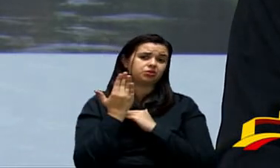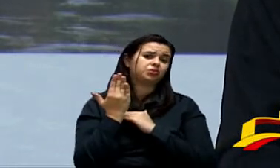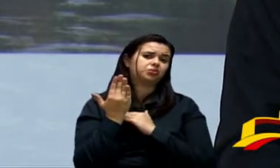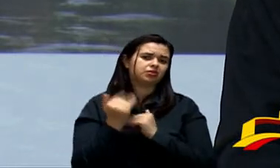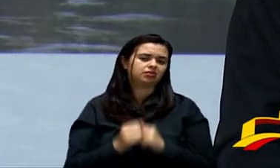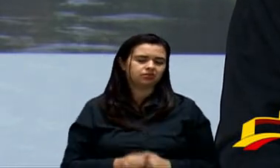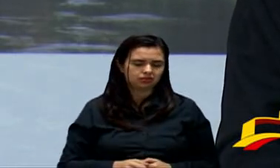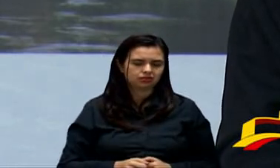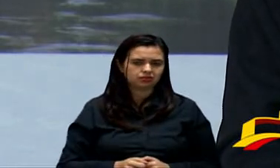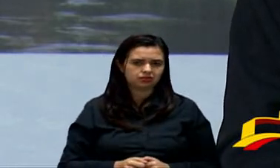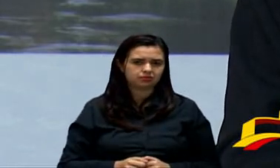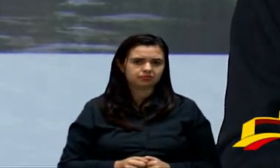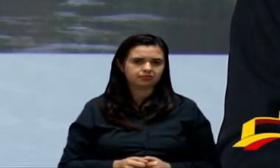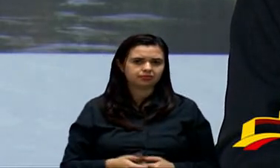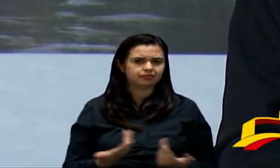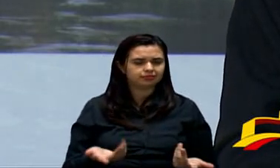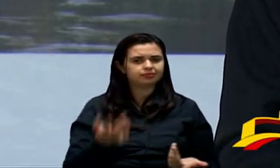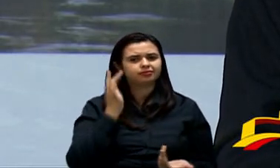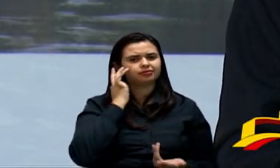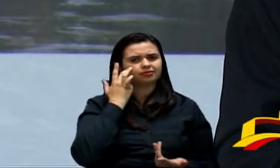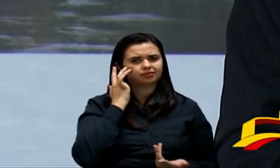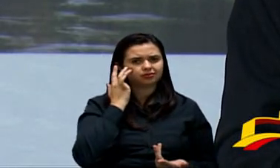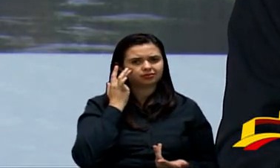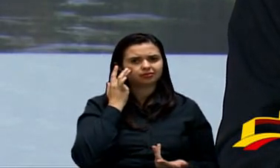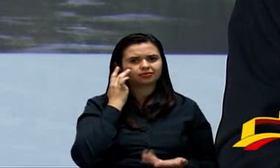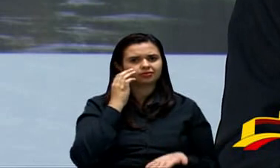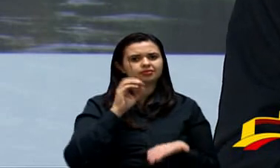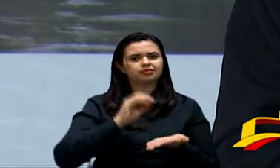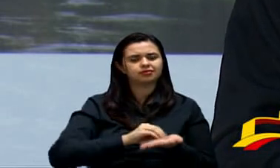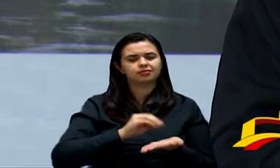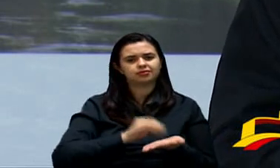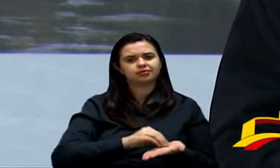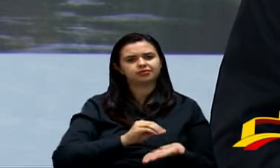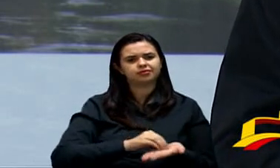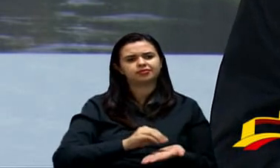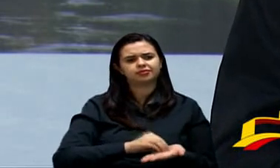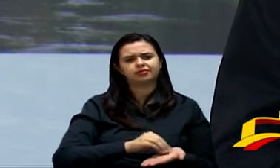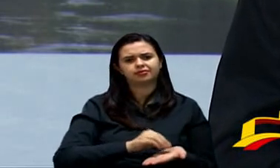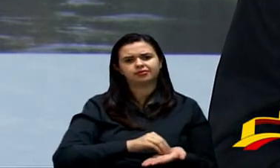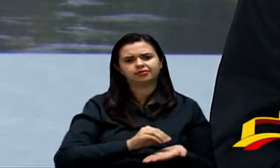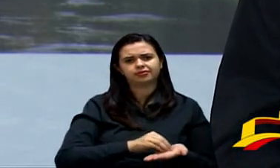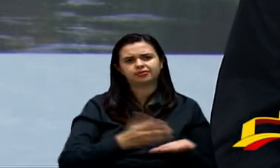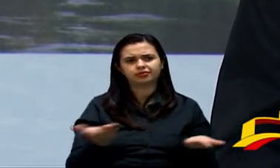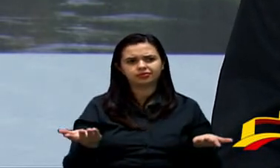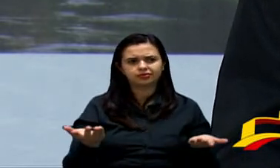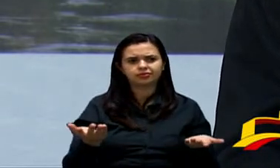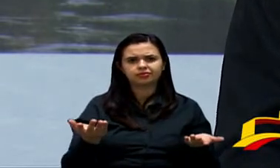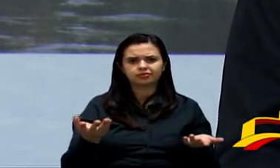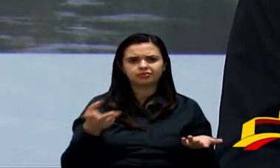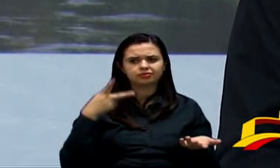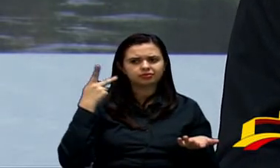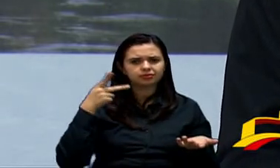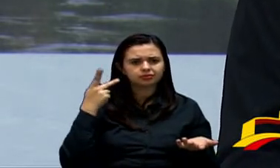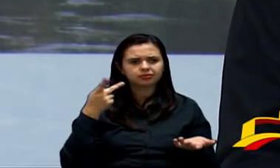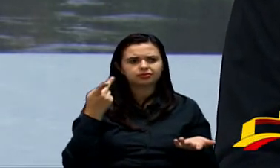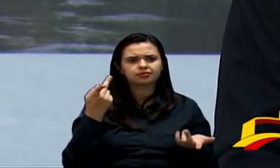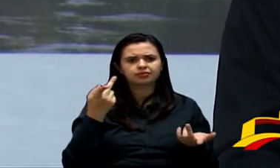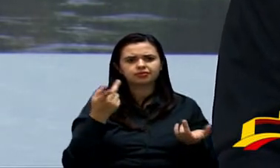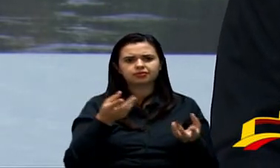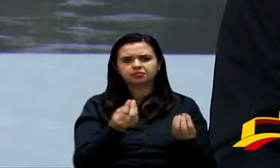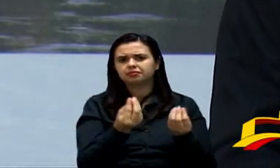Eu acho que isso realmente é falta do que fazer, ou é falta de ter visão política para que foi